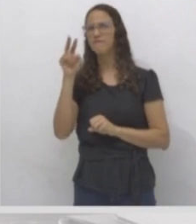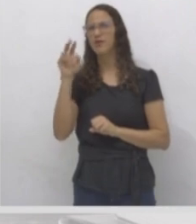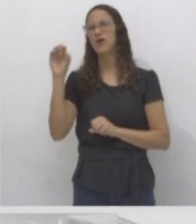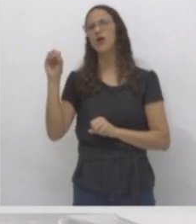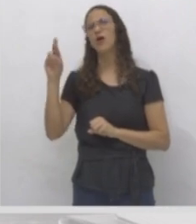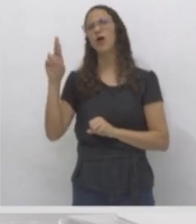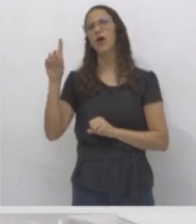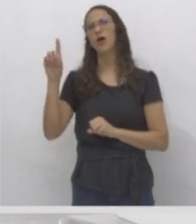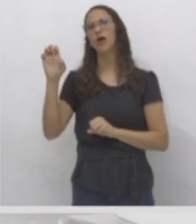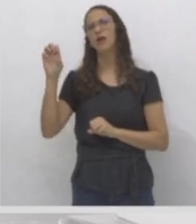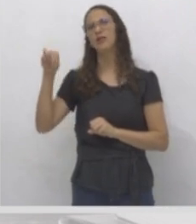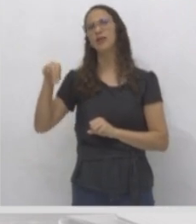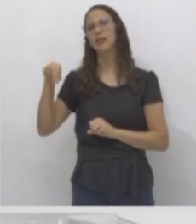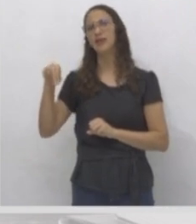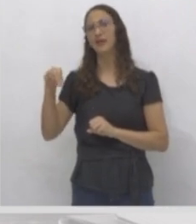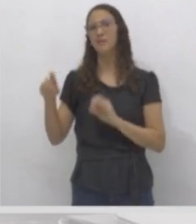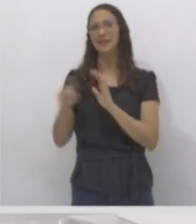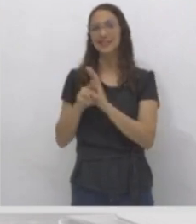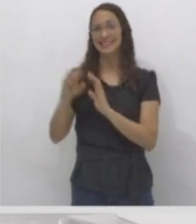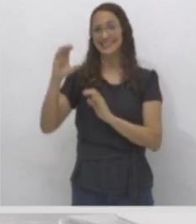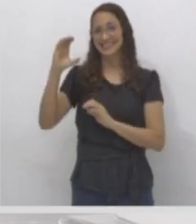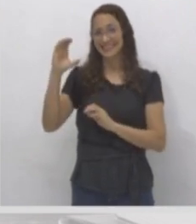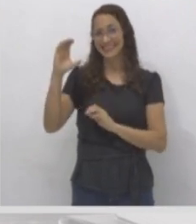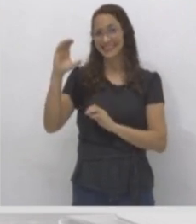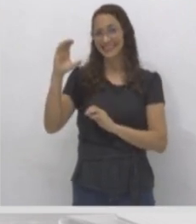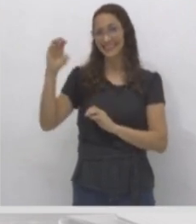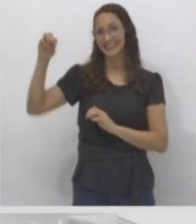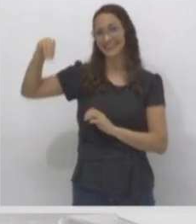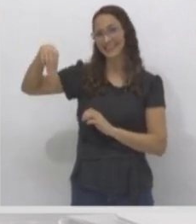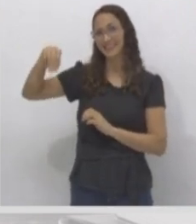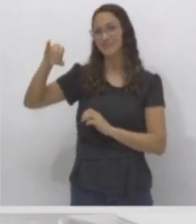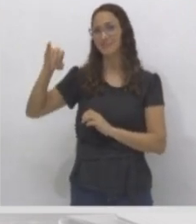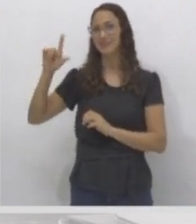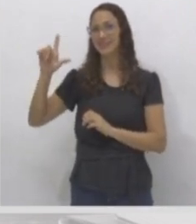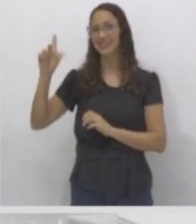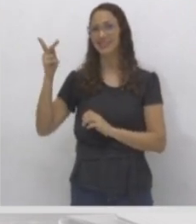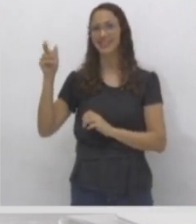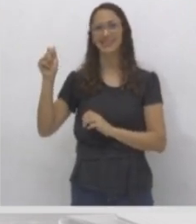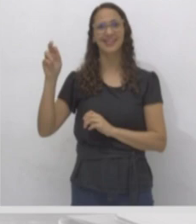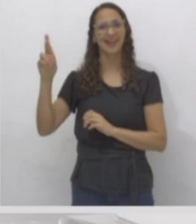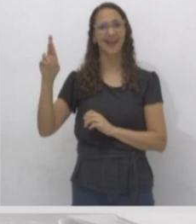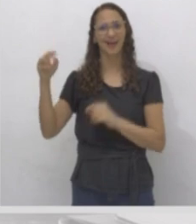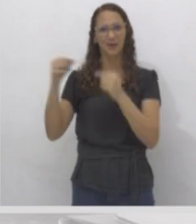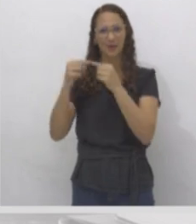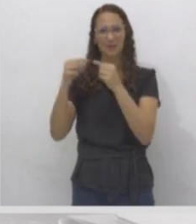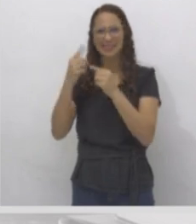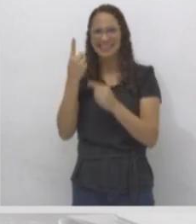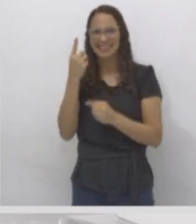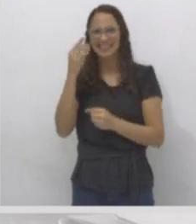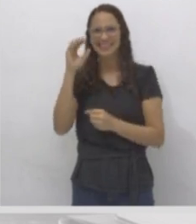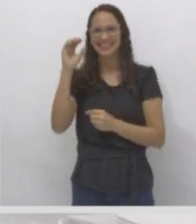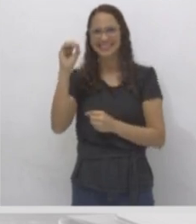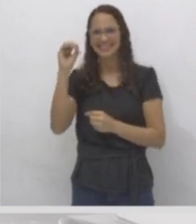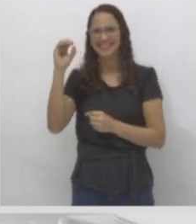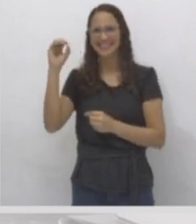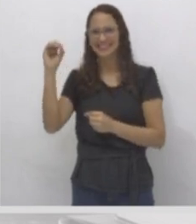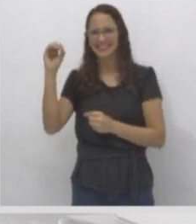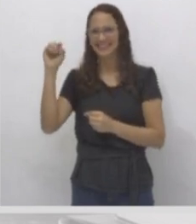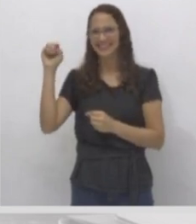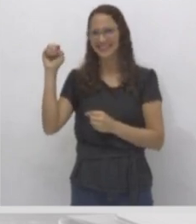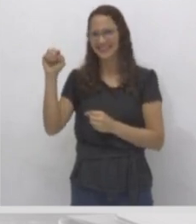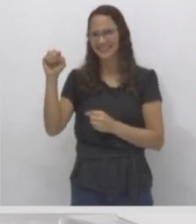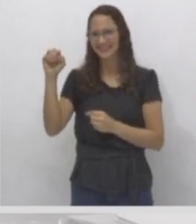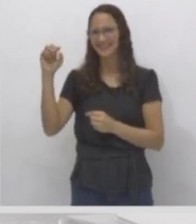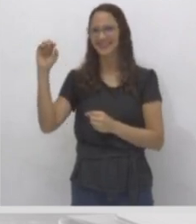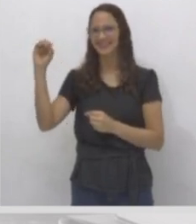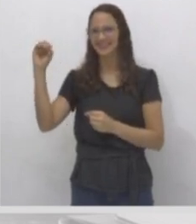vezes. Centena de milhar equivale a 100 mil. Então, eu vou colocar aqui o 100,